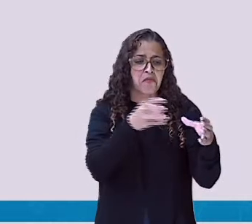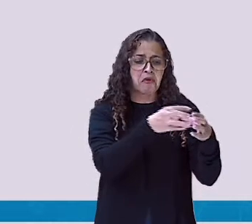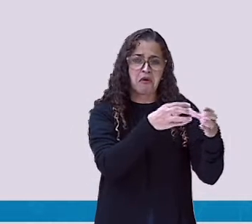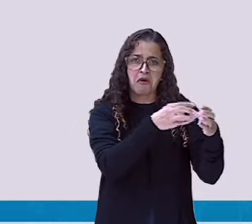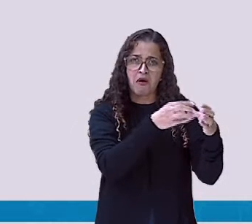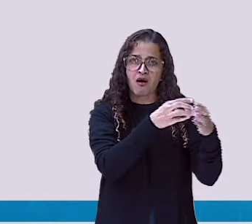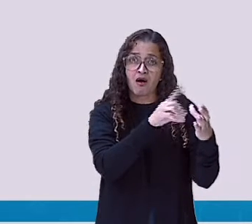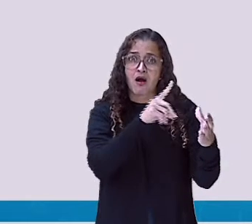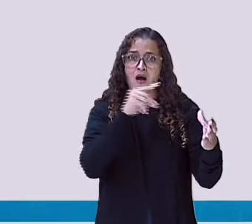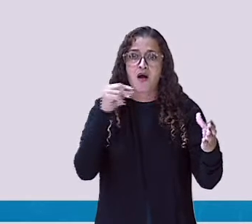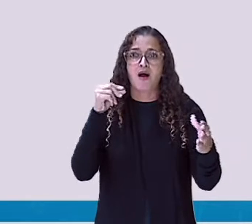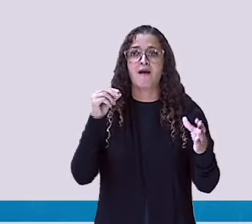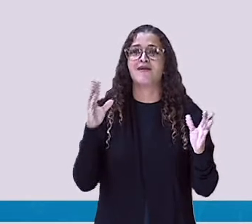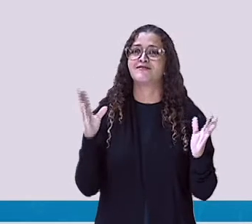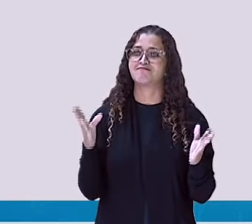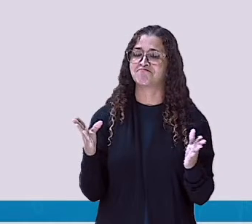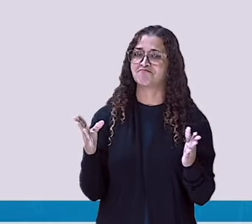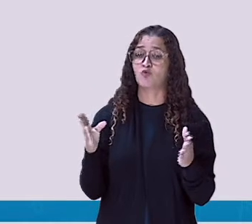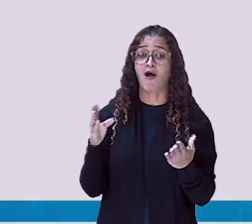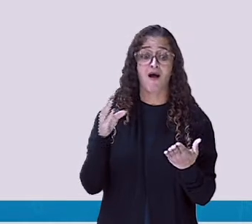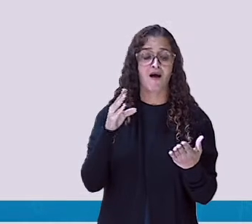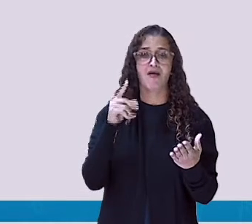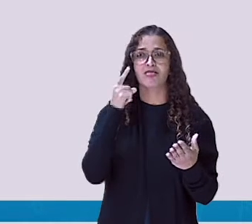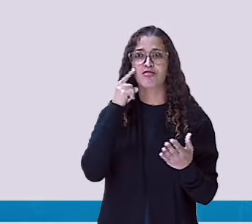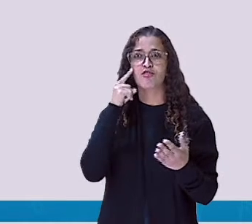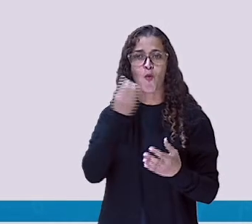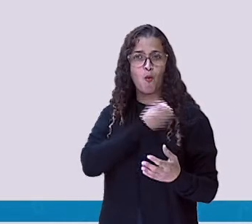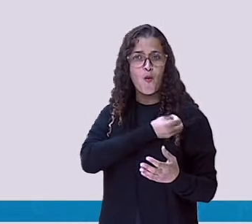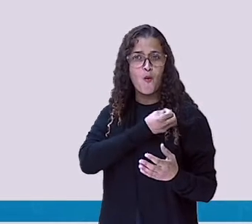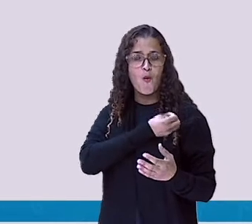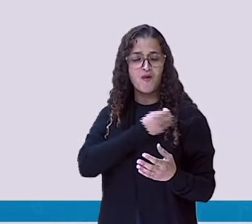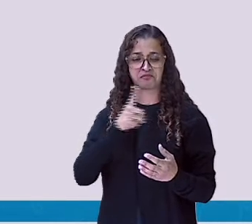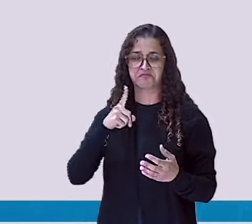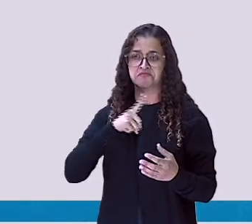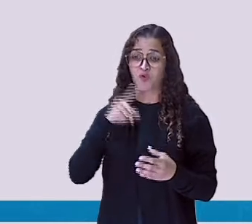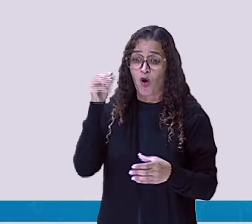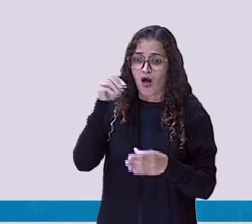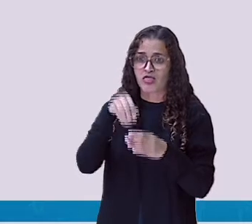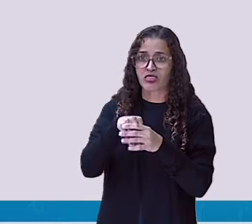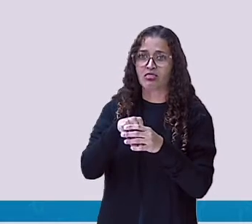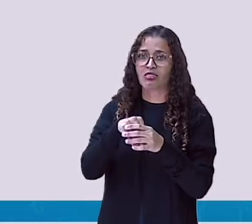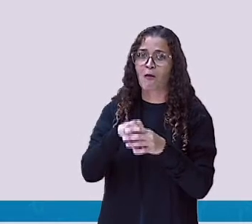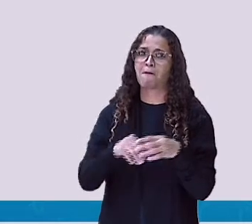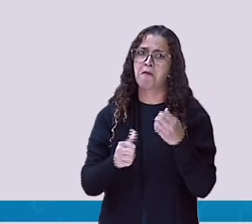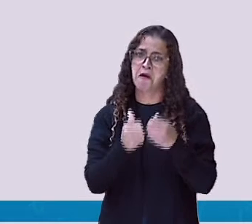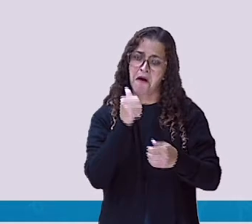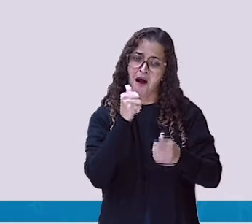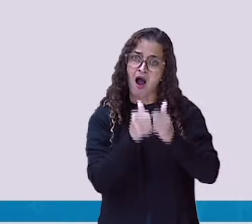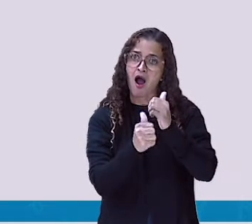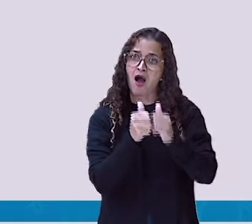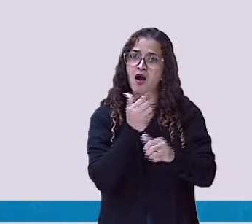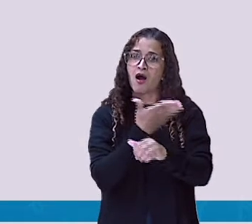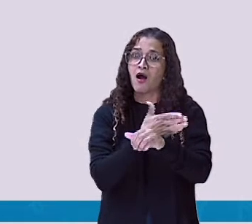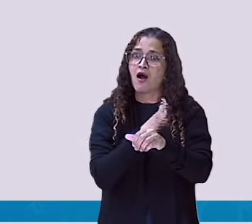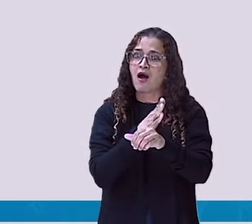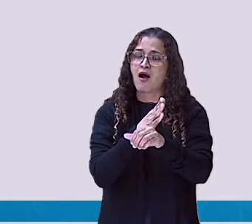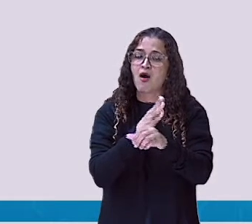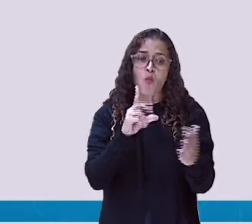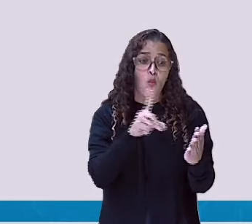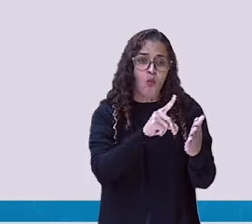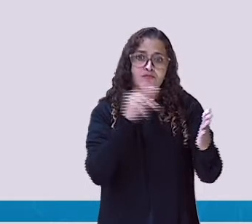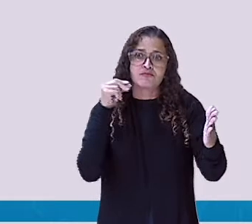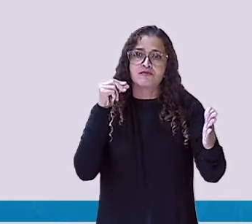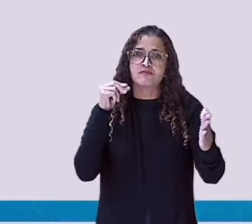vai lendo aqui, não é isso, os números, e você percebe que práticas de esportes foi a preferência